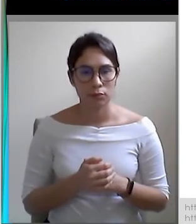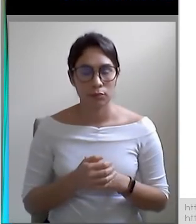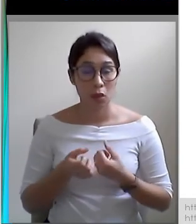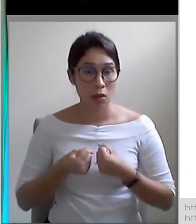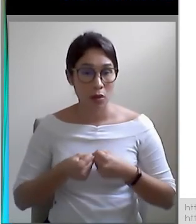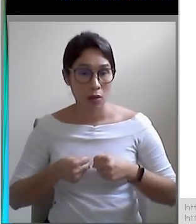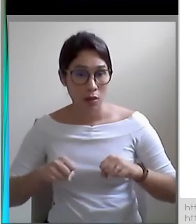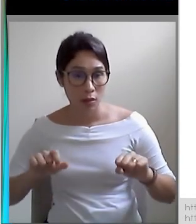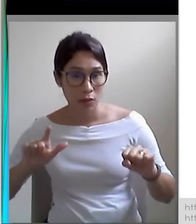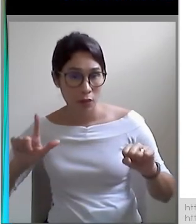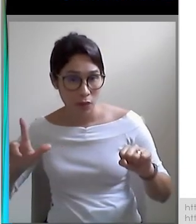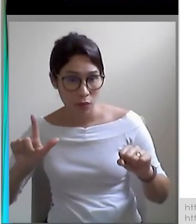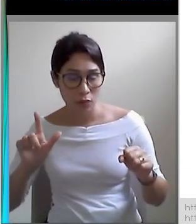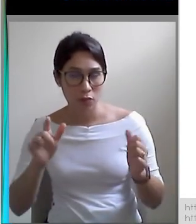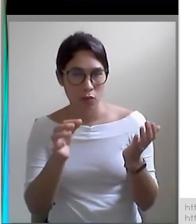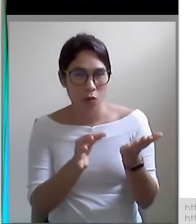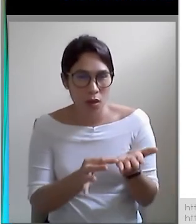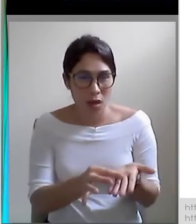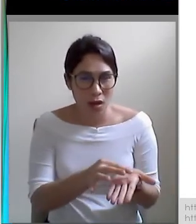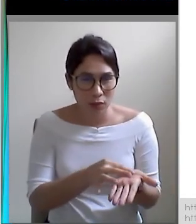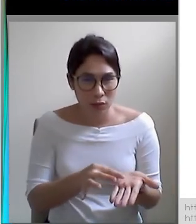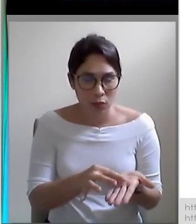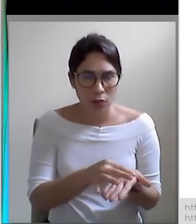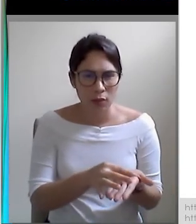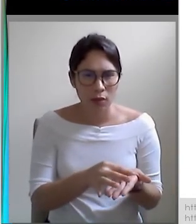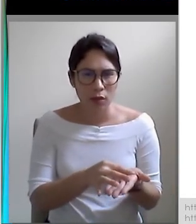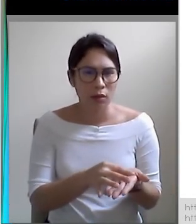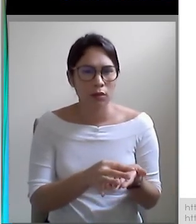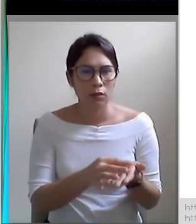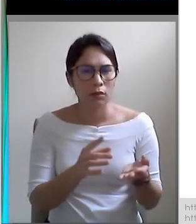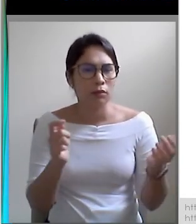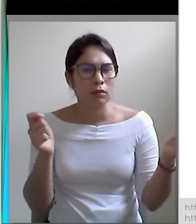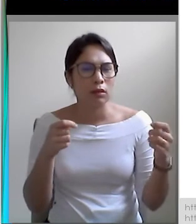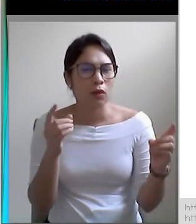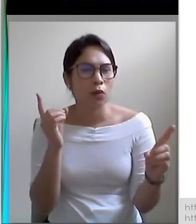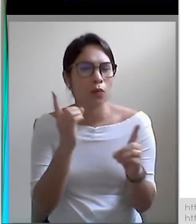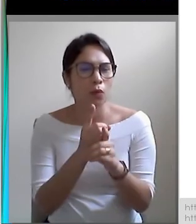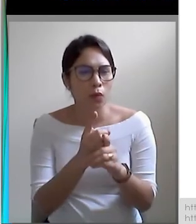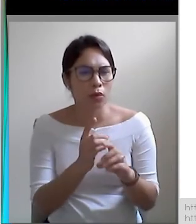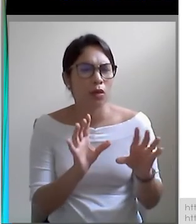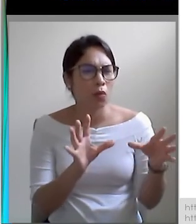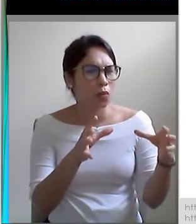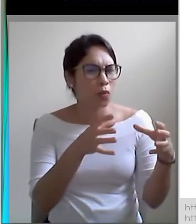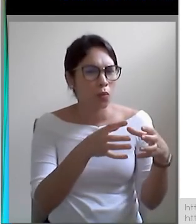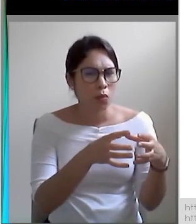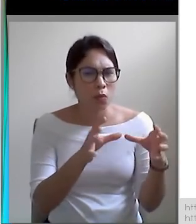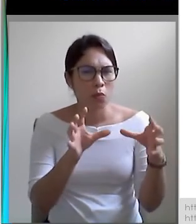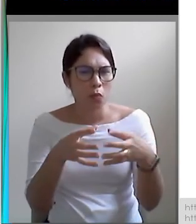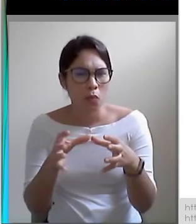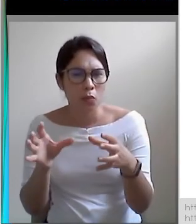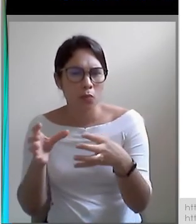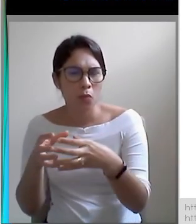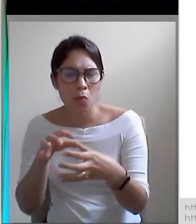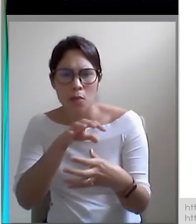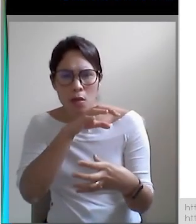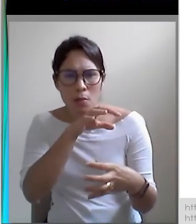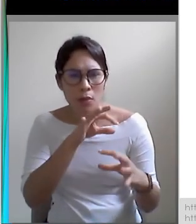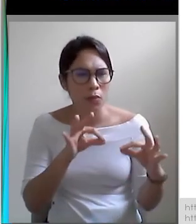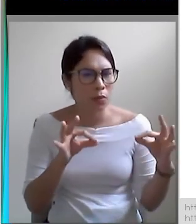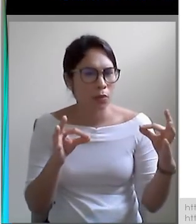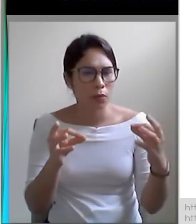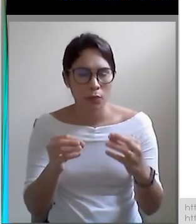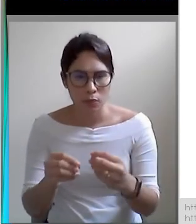O linfócito granular também pode ser observado em todas as espécies. Neste